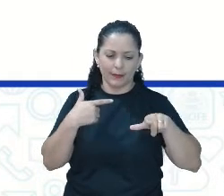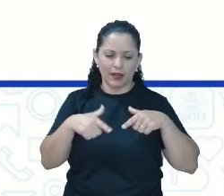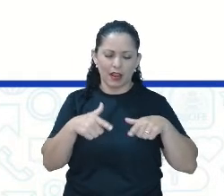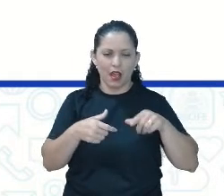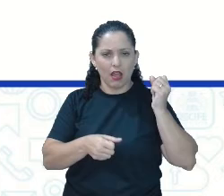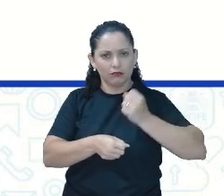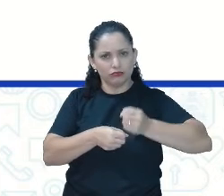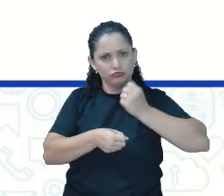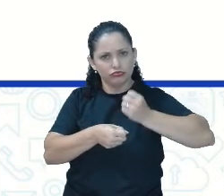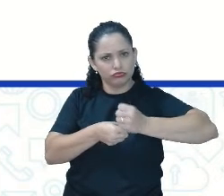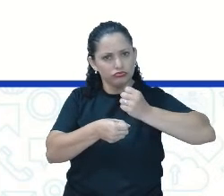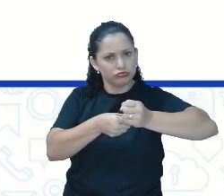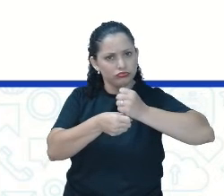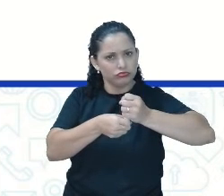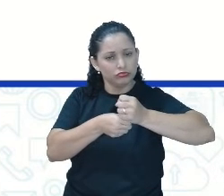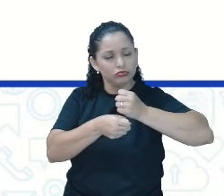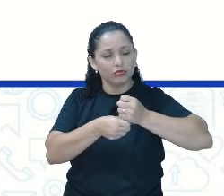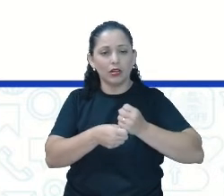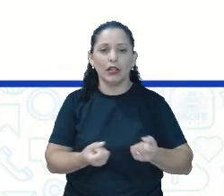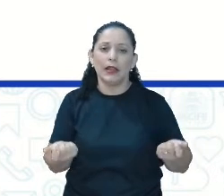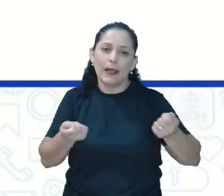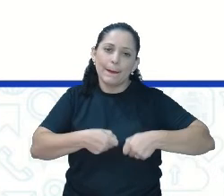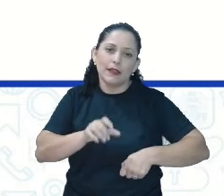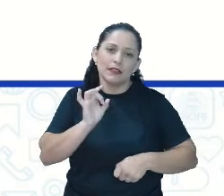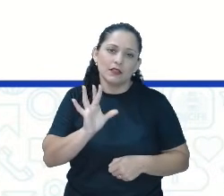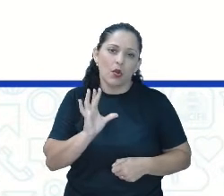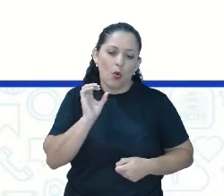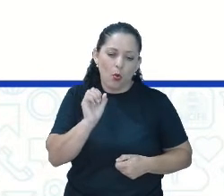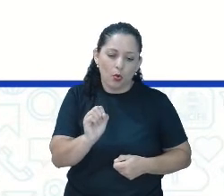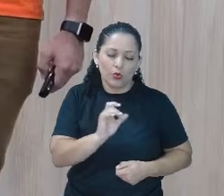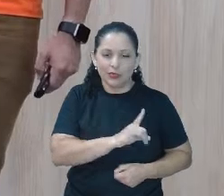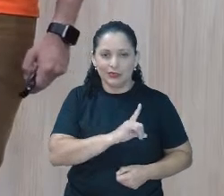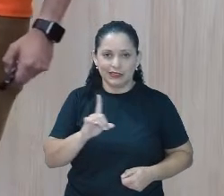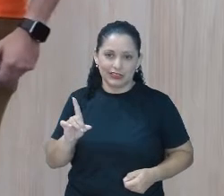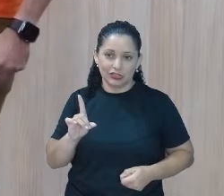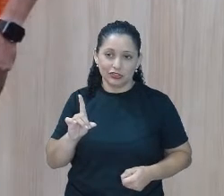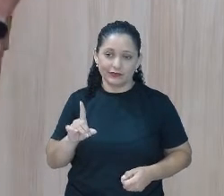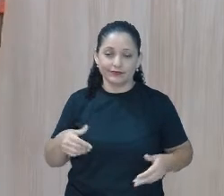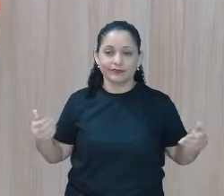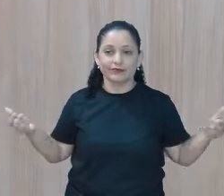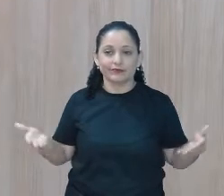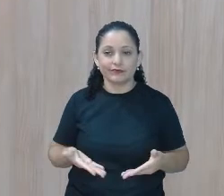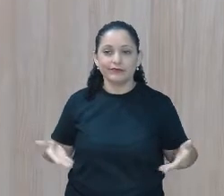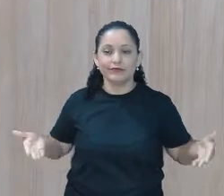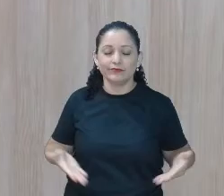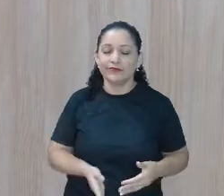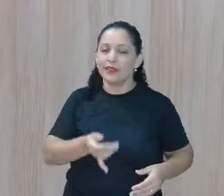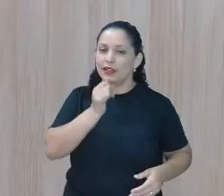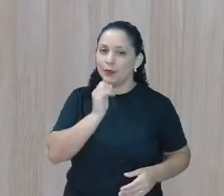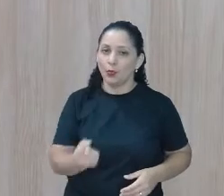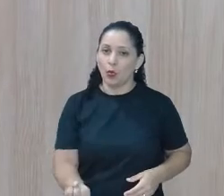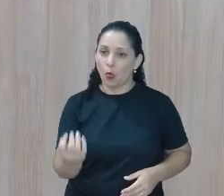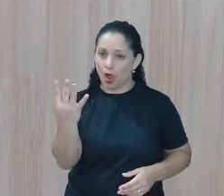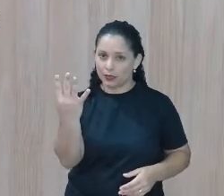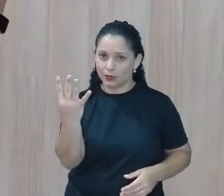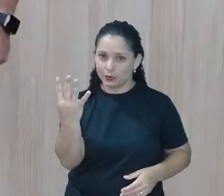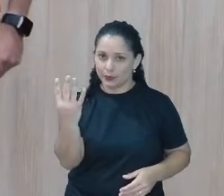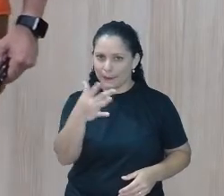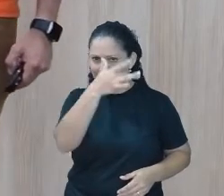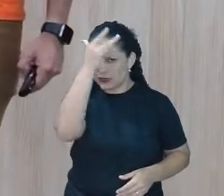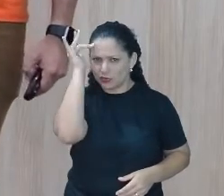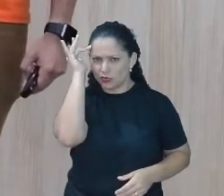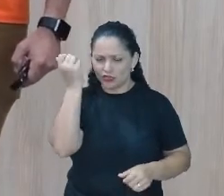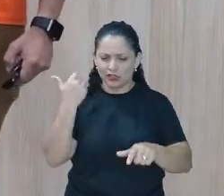necessitar aí de 8 dias para construir aquele mesmo muro. Se eu coloco agora 4 pedreiros para